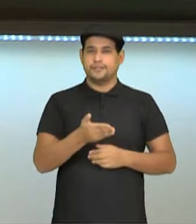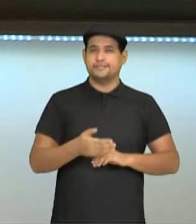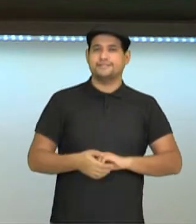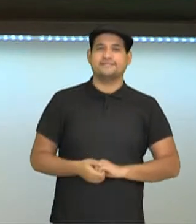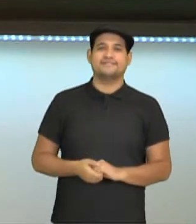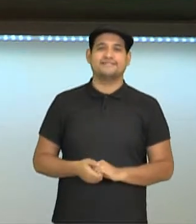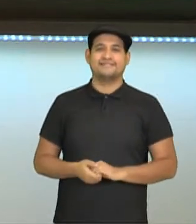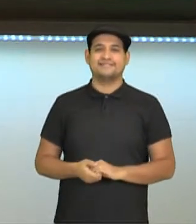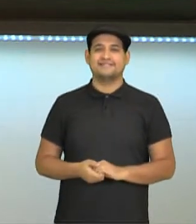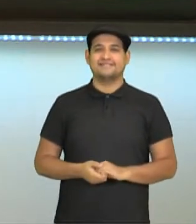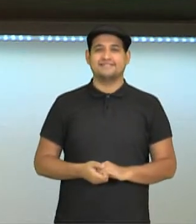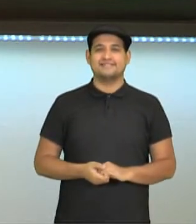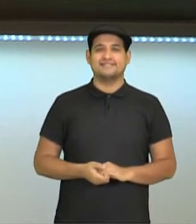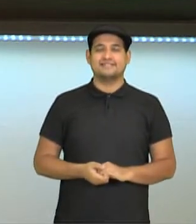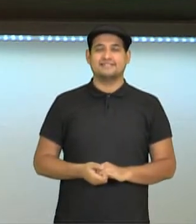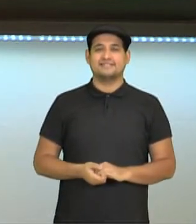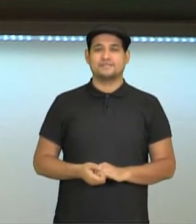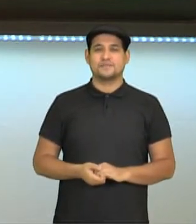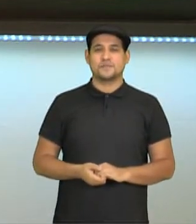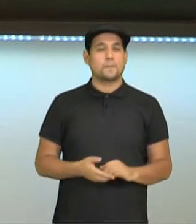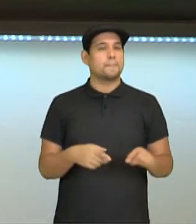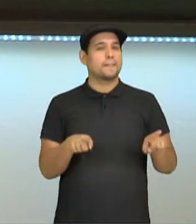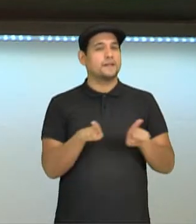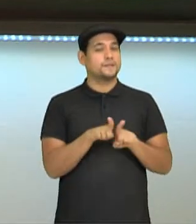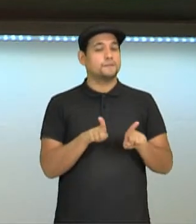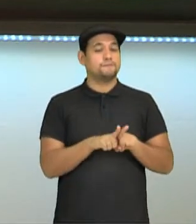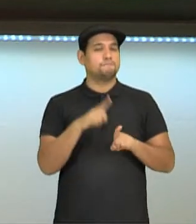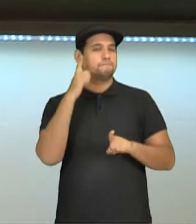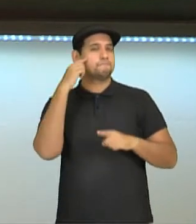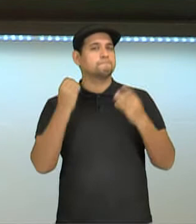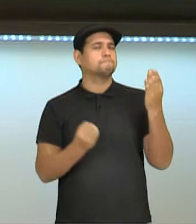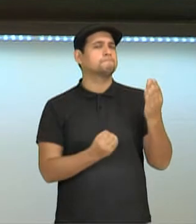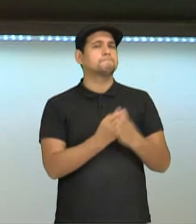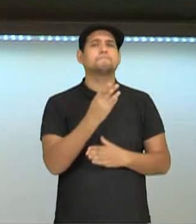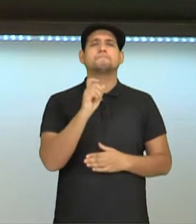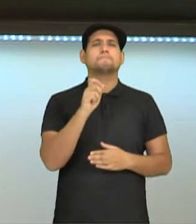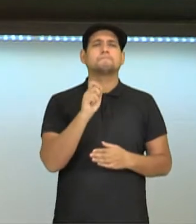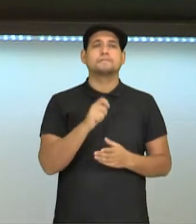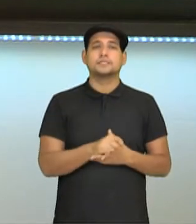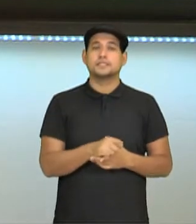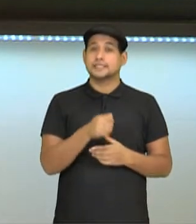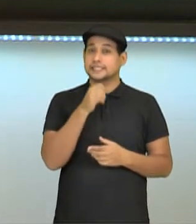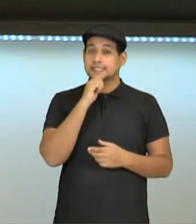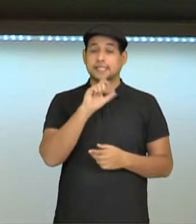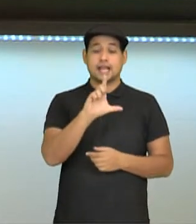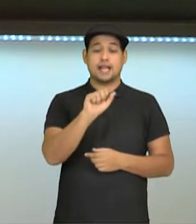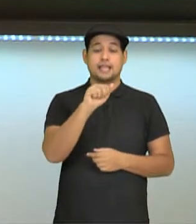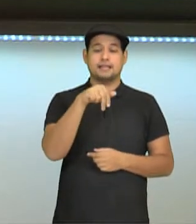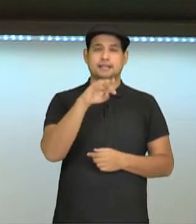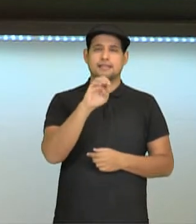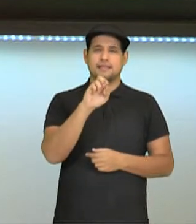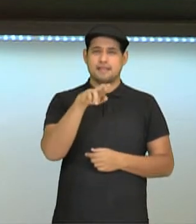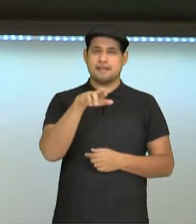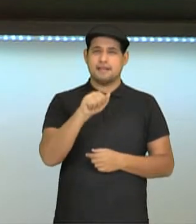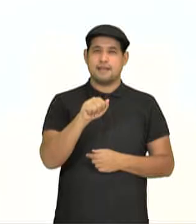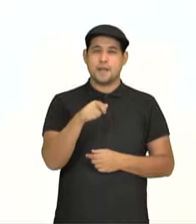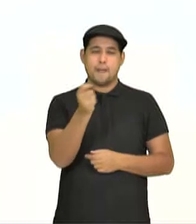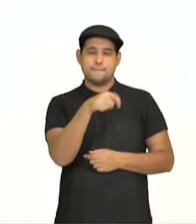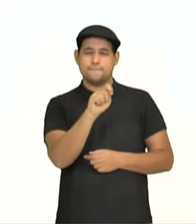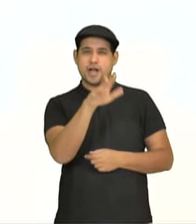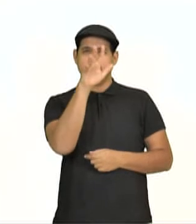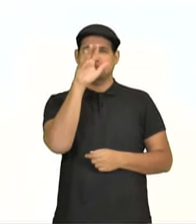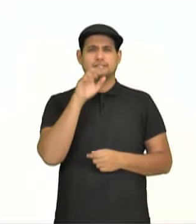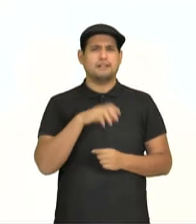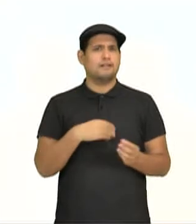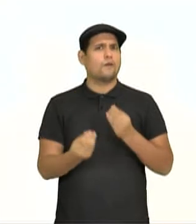né? Uma outra invenção, a lanterna mágica. Esse aparelho